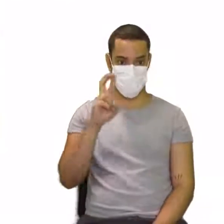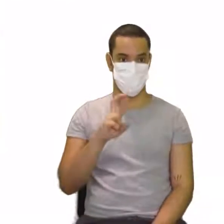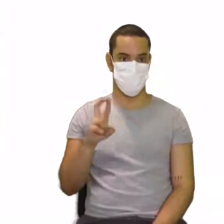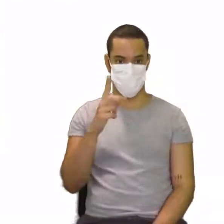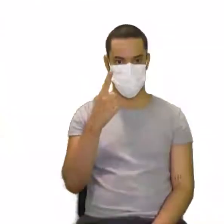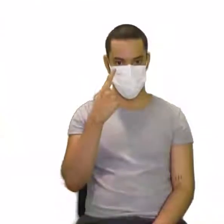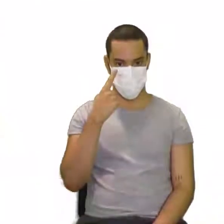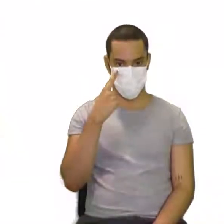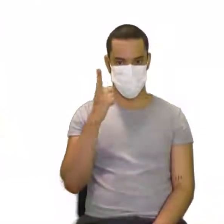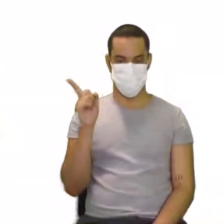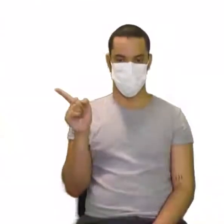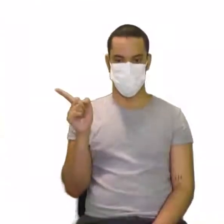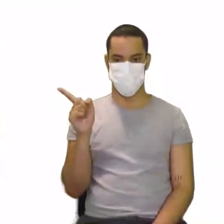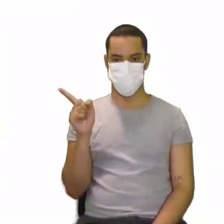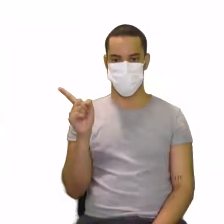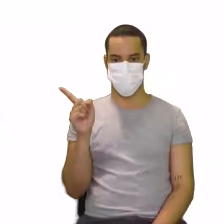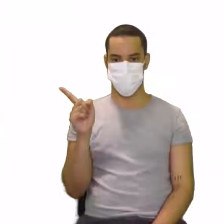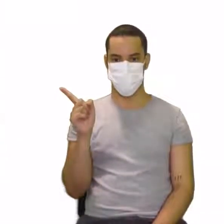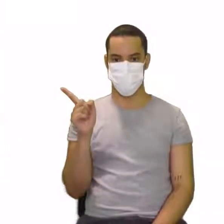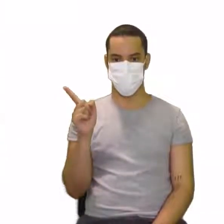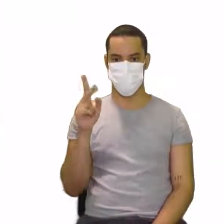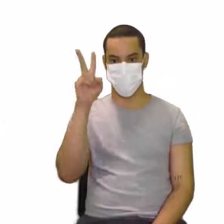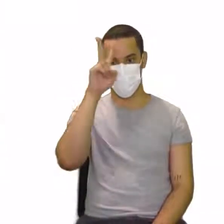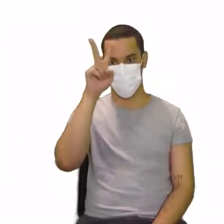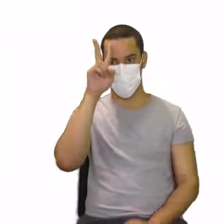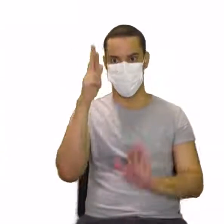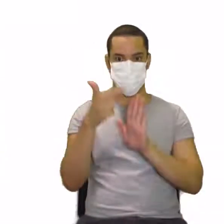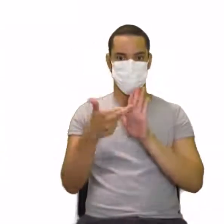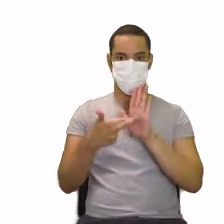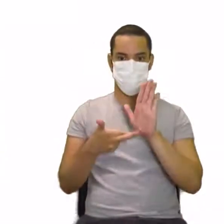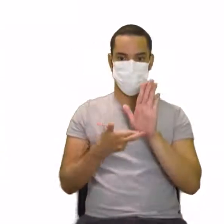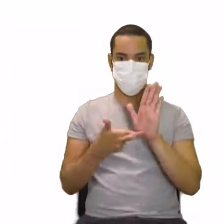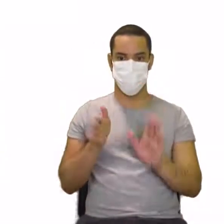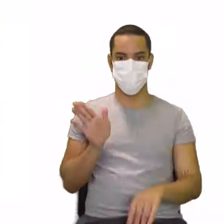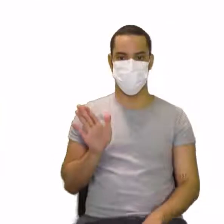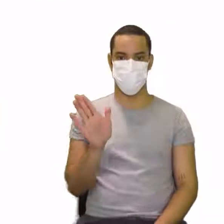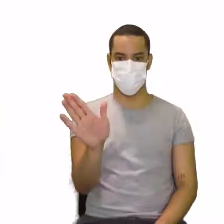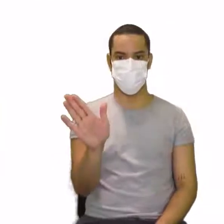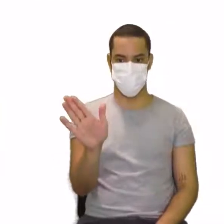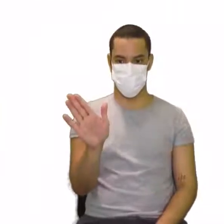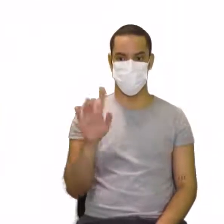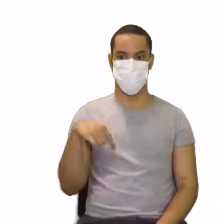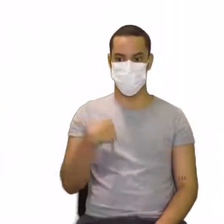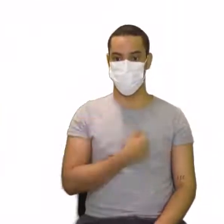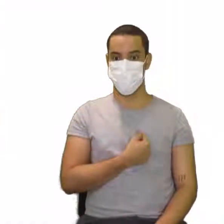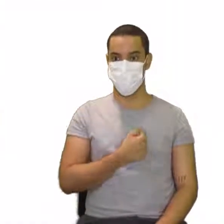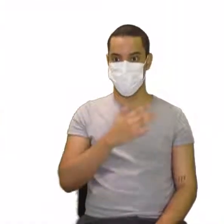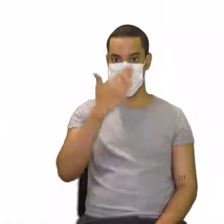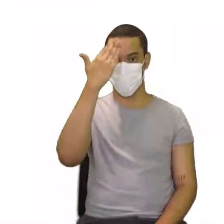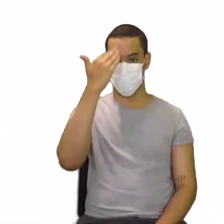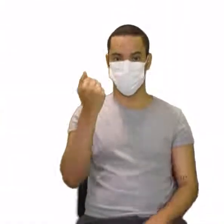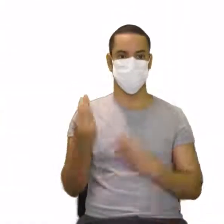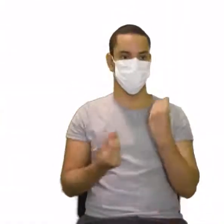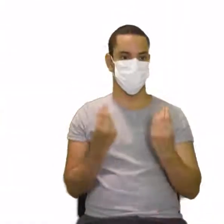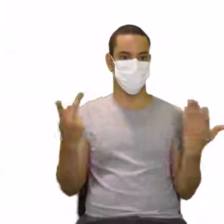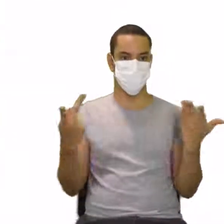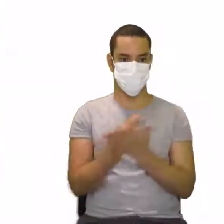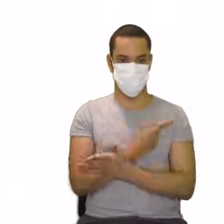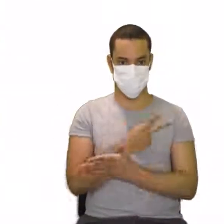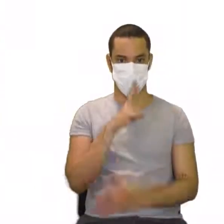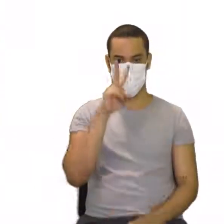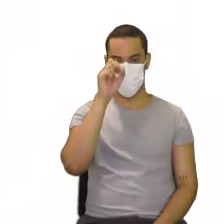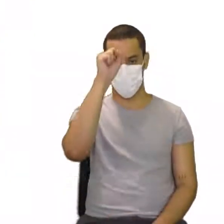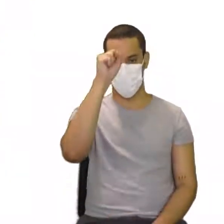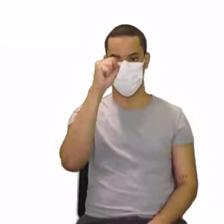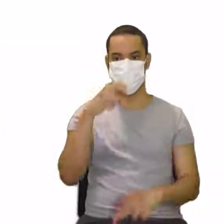só. Isso aqui é a regra do empurrão para a gente poder representar a questão da força. Tá? Então, a gente vai